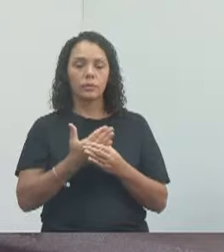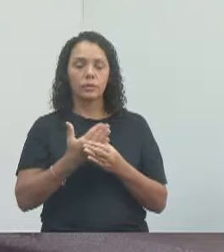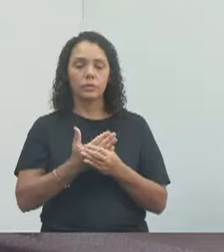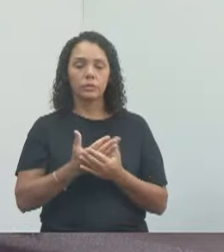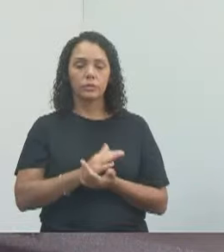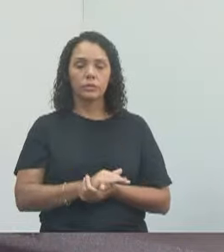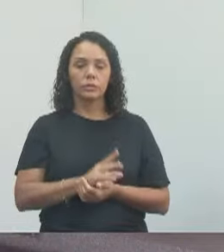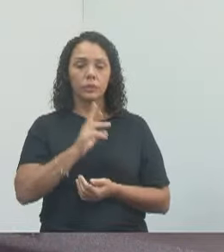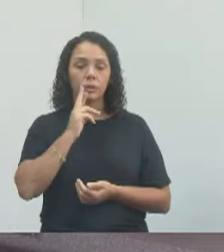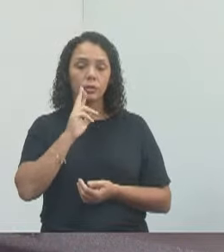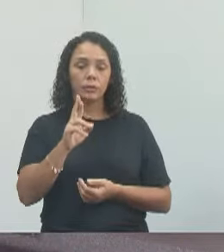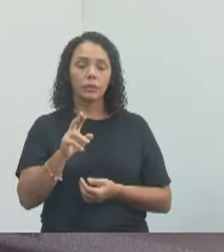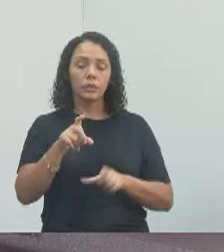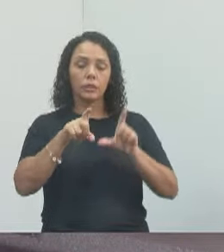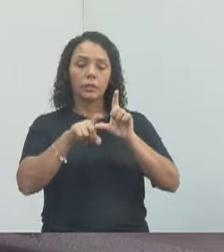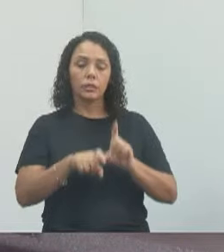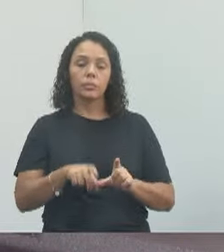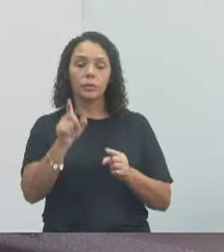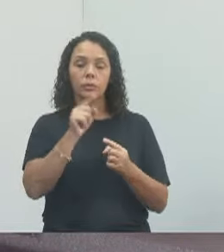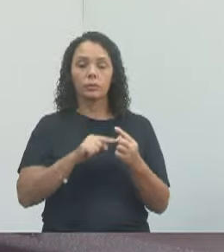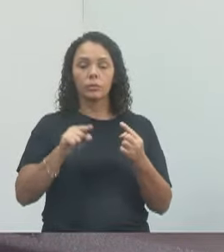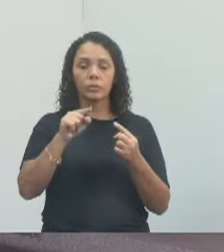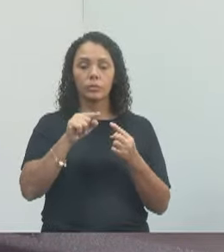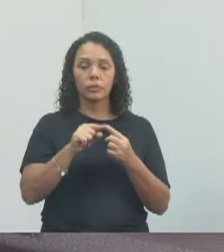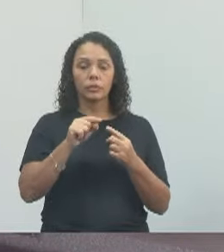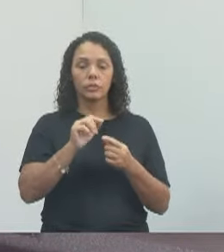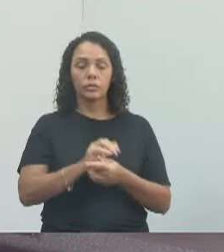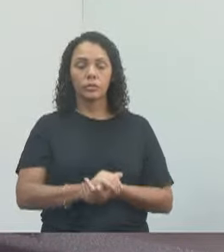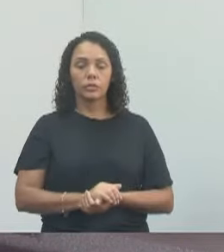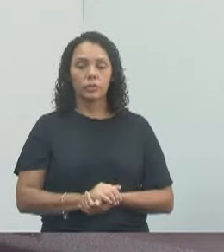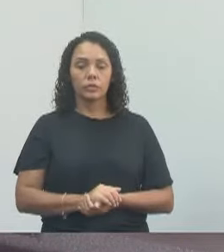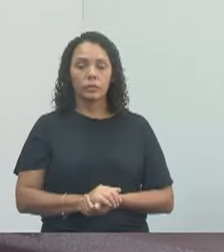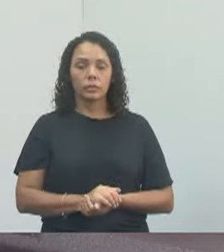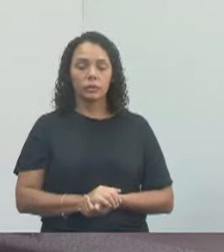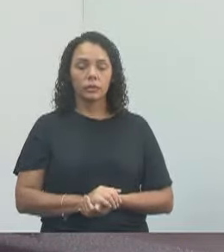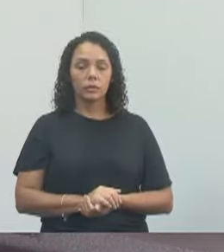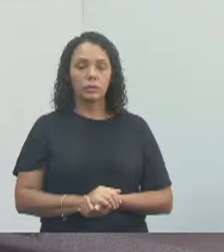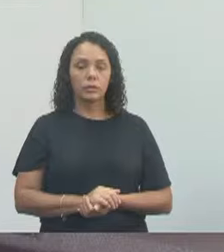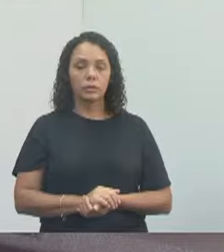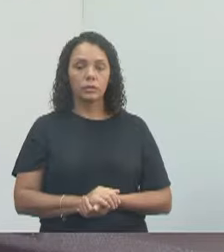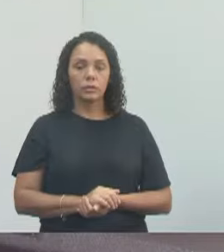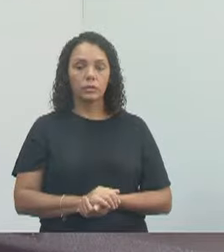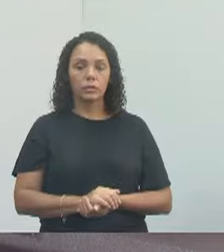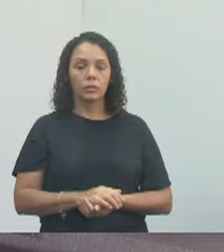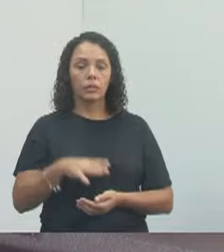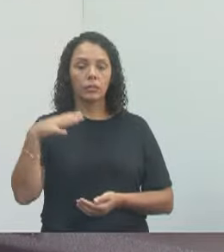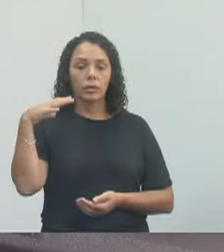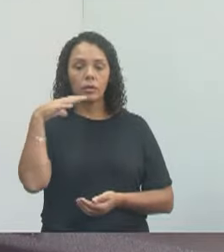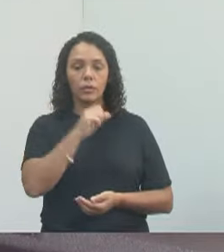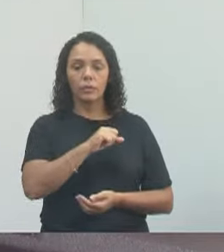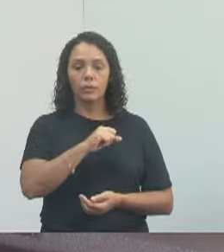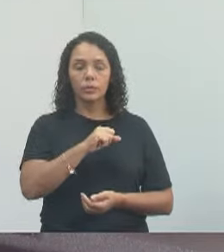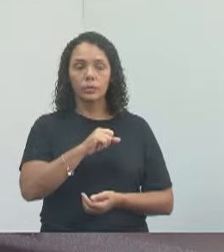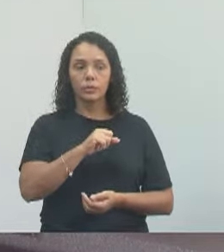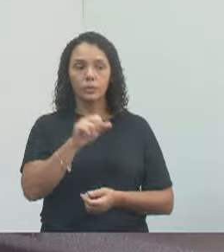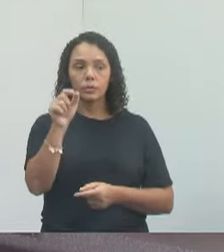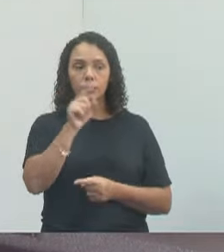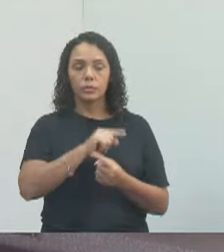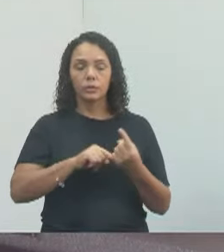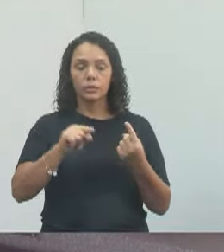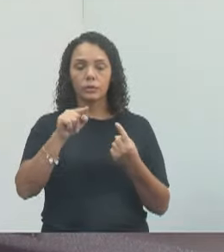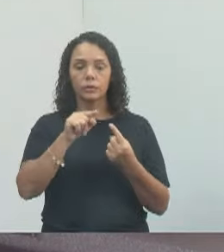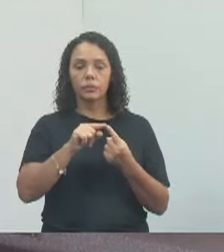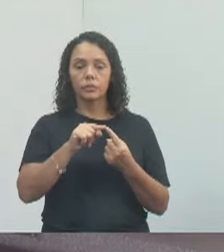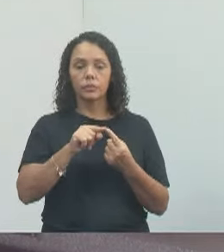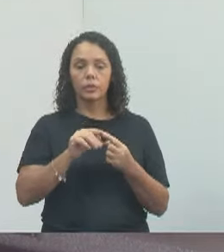respostas dependem de seus objetivos em tratando de fato são rápidos e objetivas quando